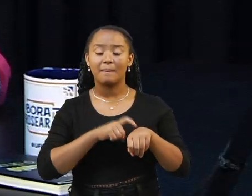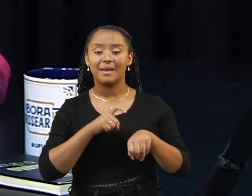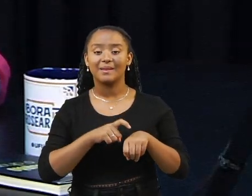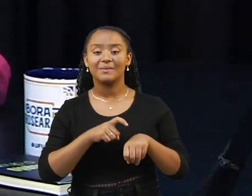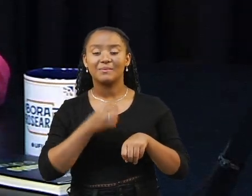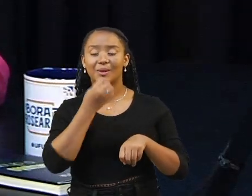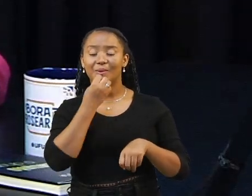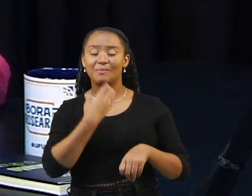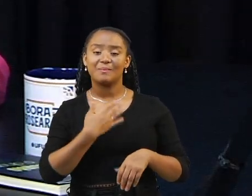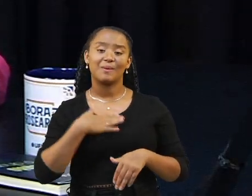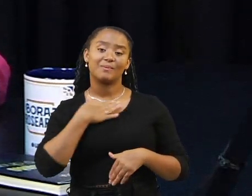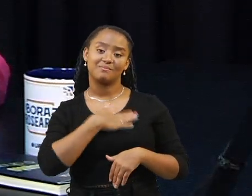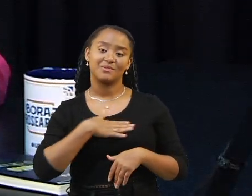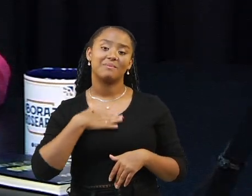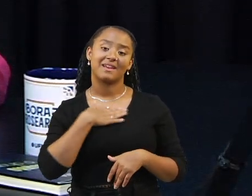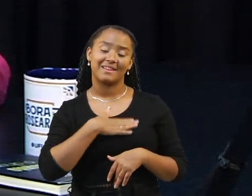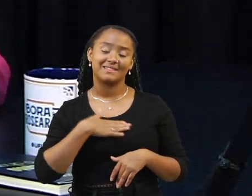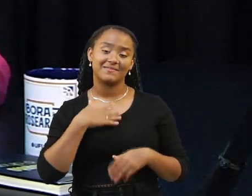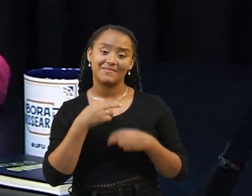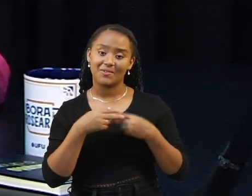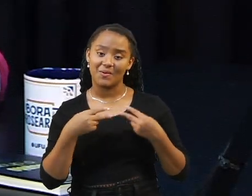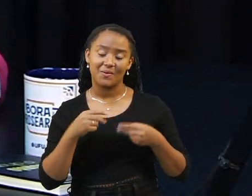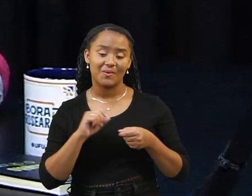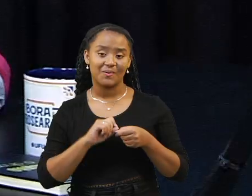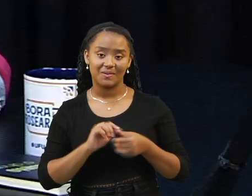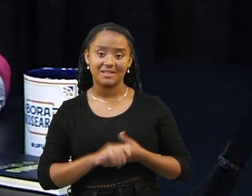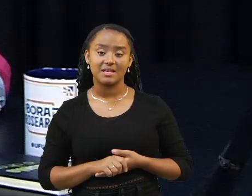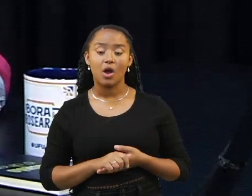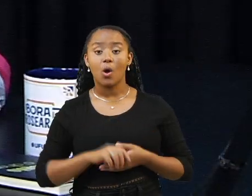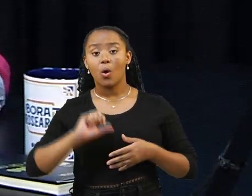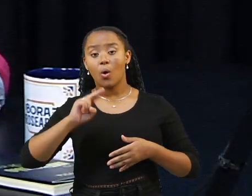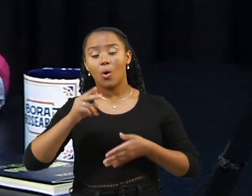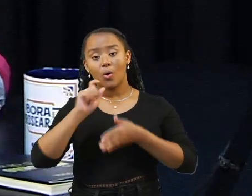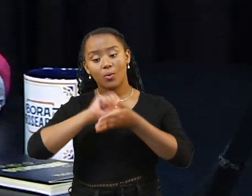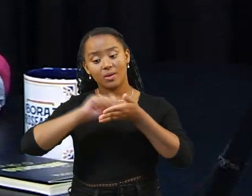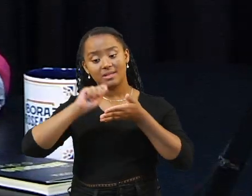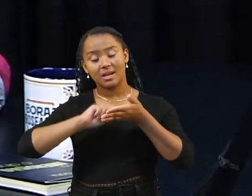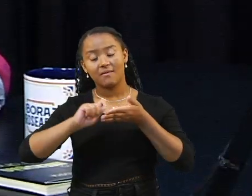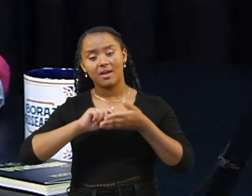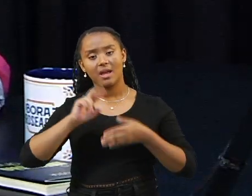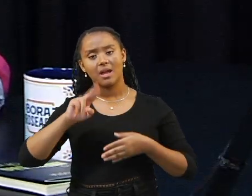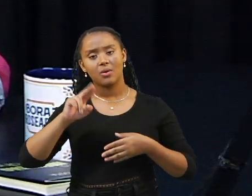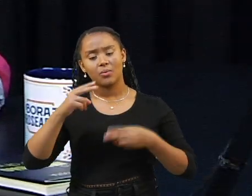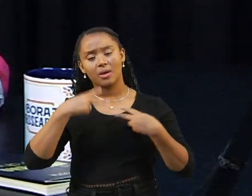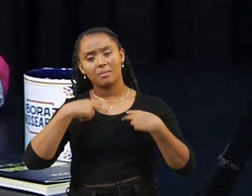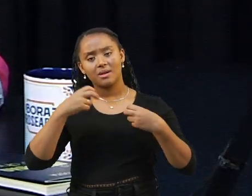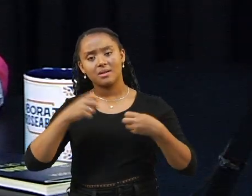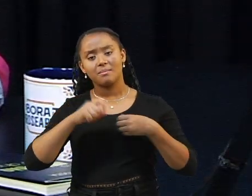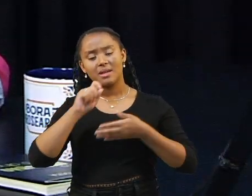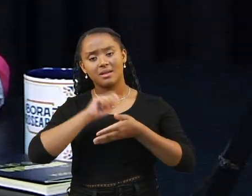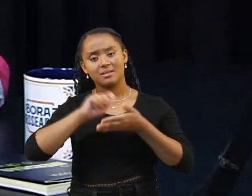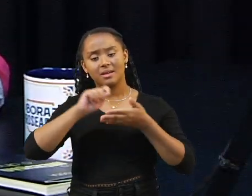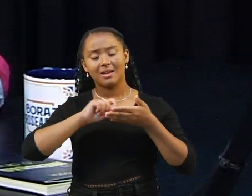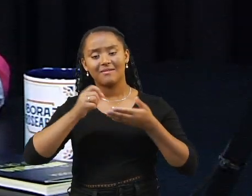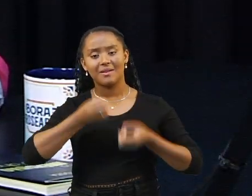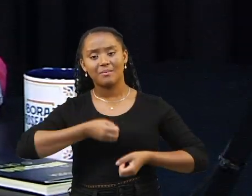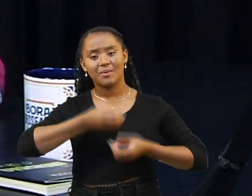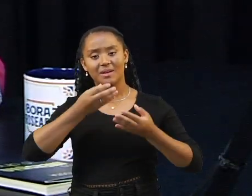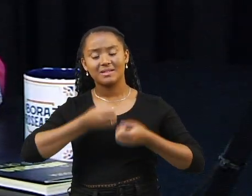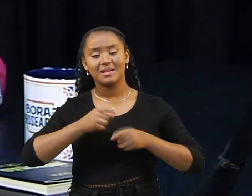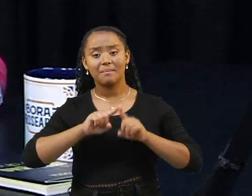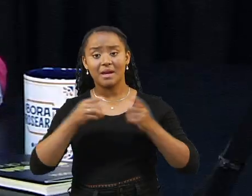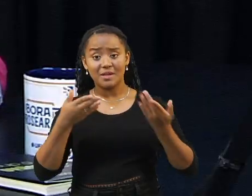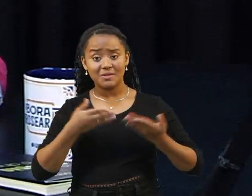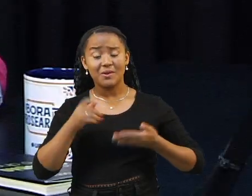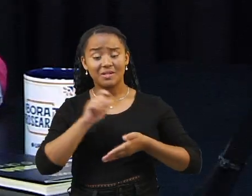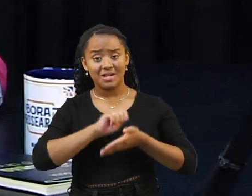para mim, isso é um momento muito prazeroso. Escrever, né? Eu nunca me vi escrevendo poesias. E hoje